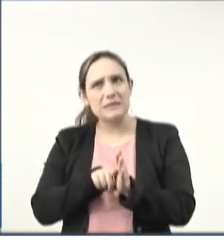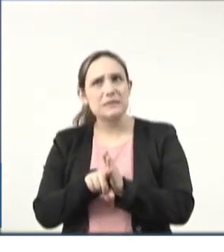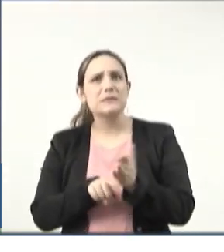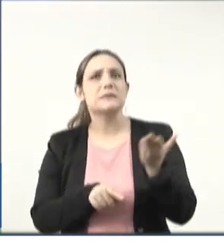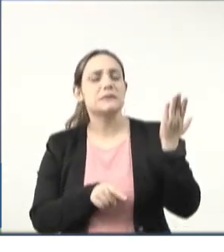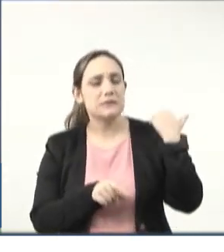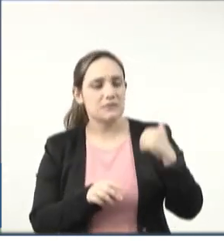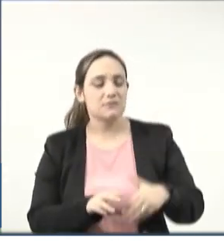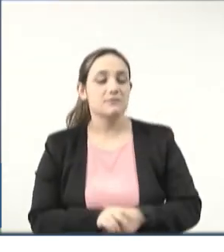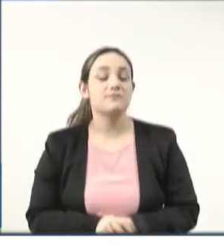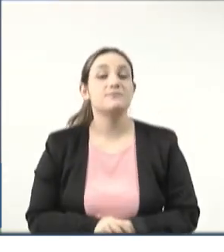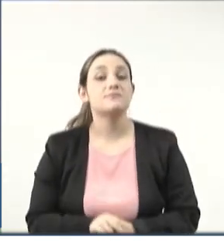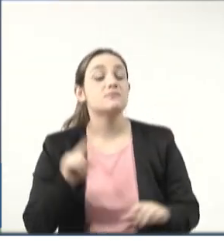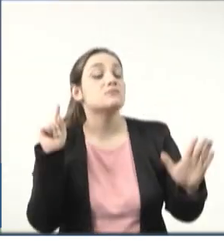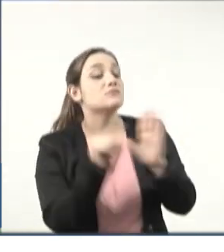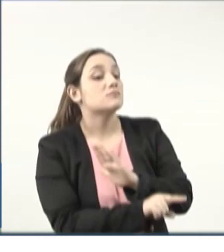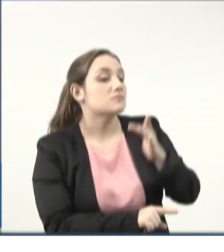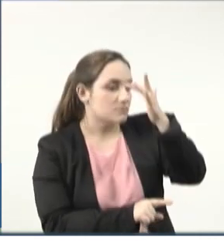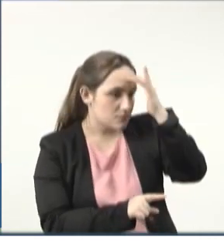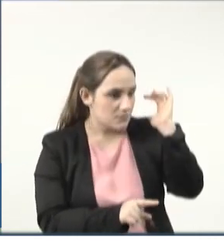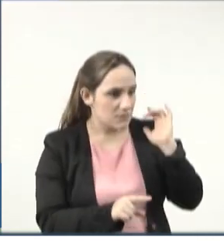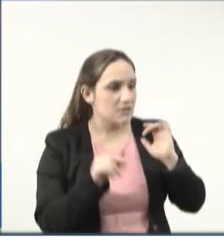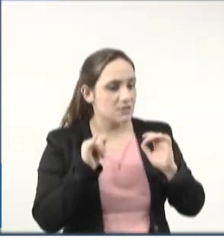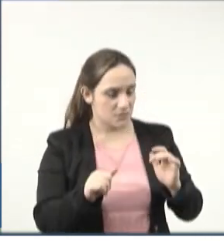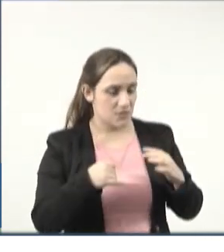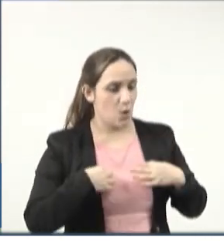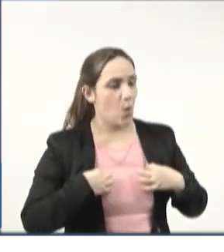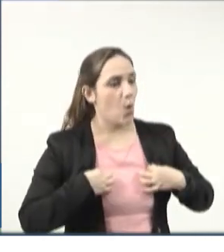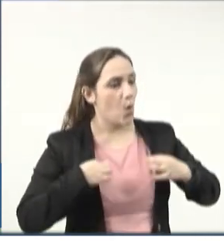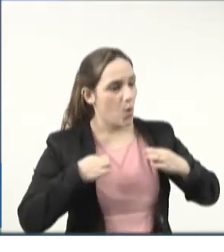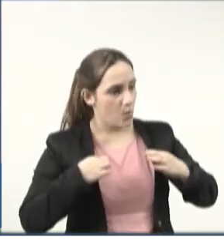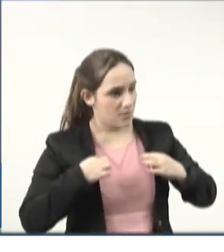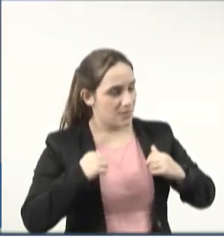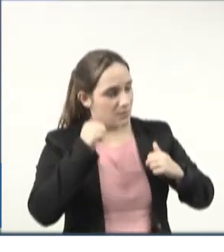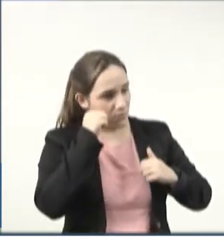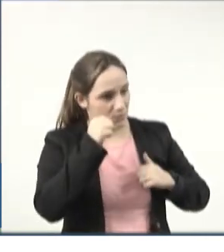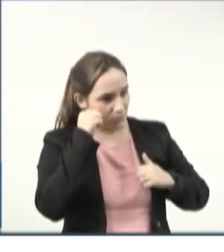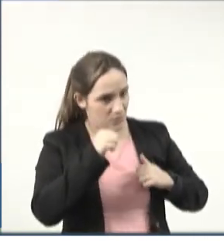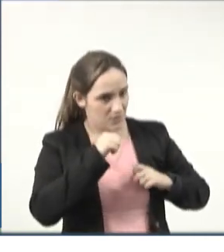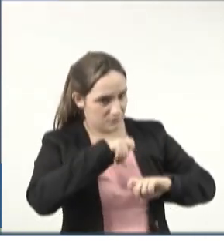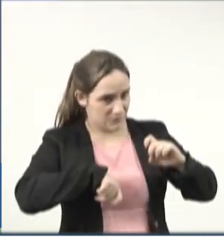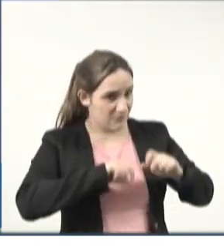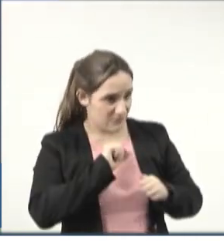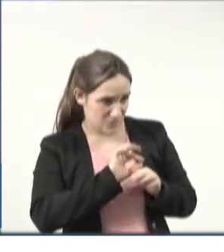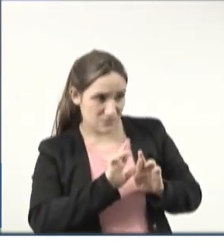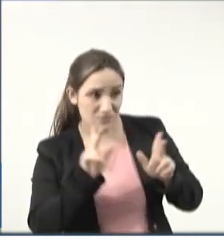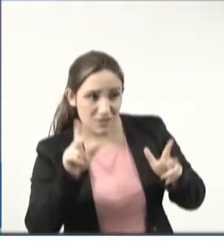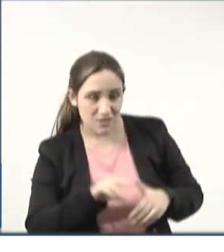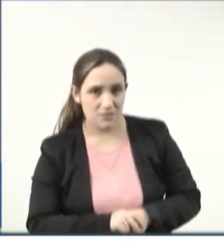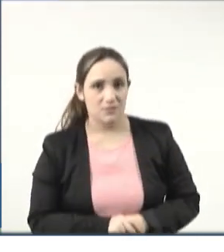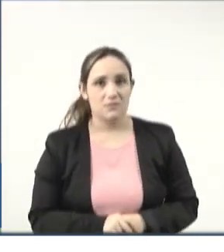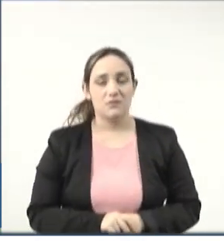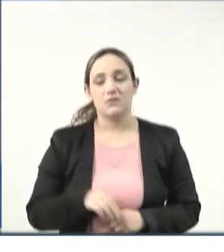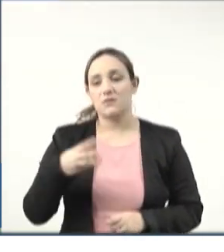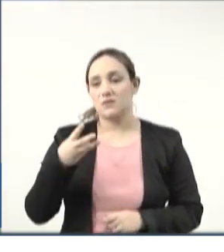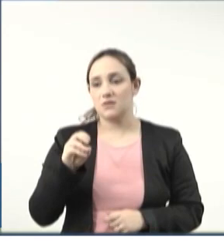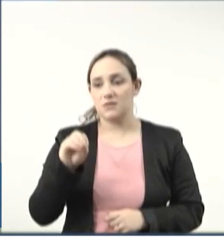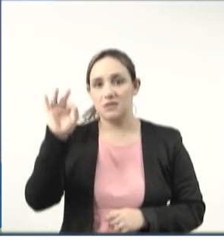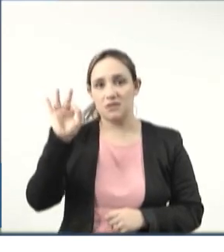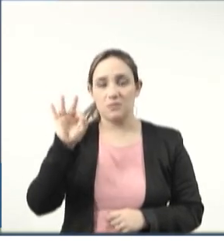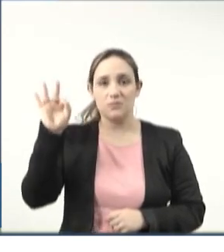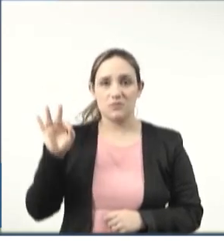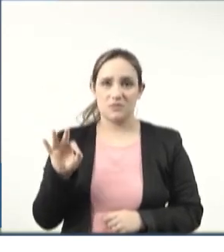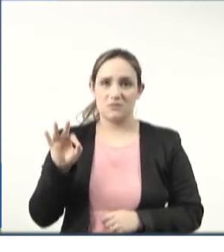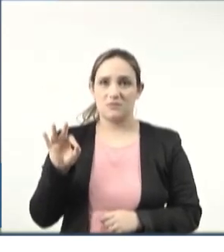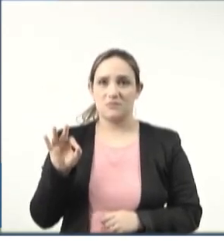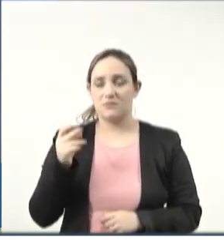atrás, perguntando para as pessoas se a roupa da mulher estuprada fazia diferença. 30% das pessoas disseram que